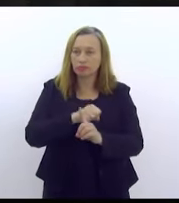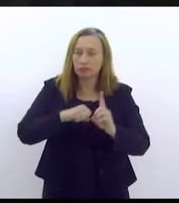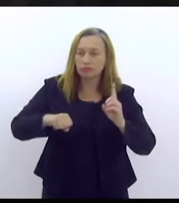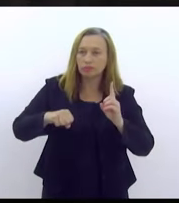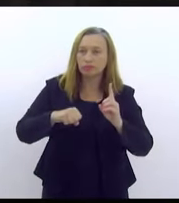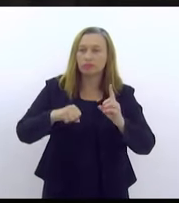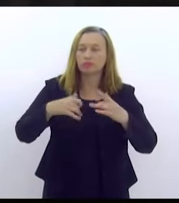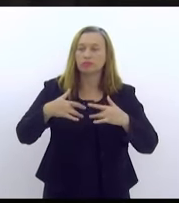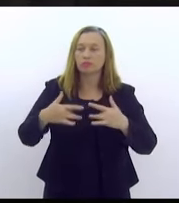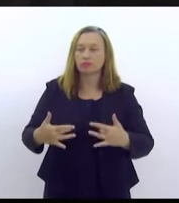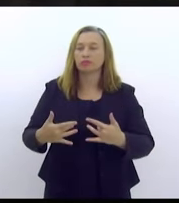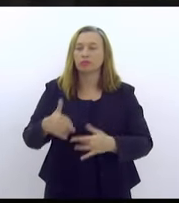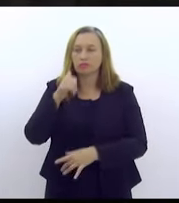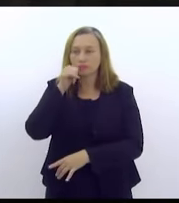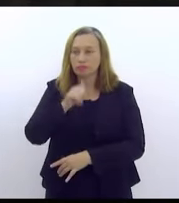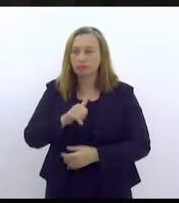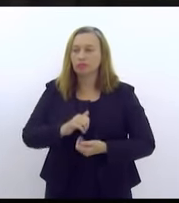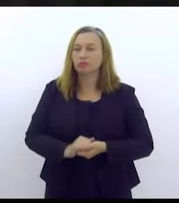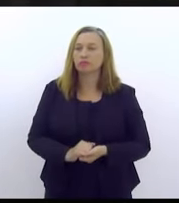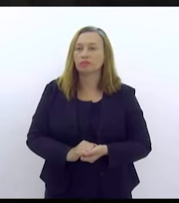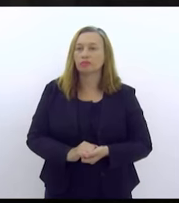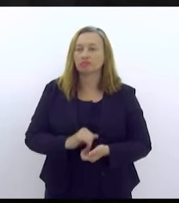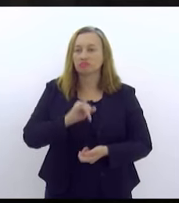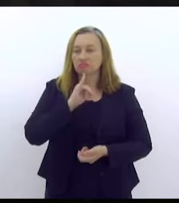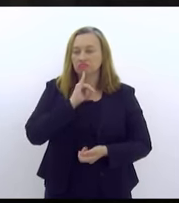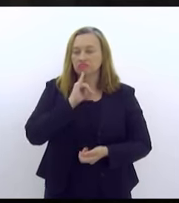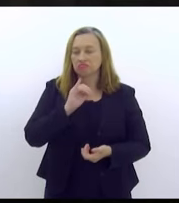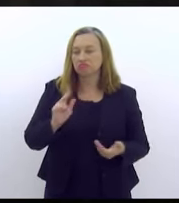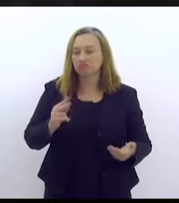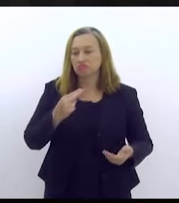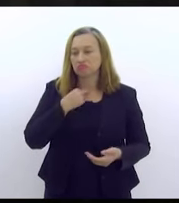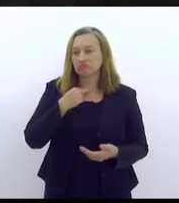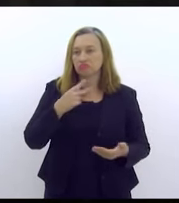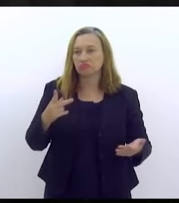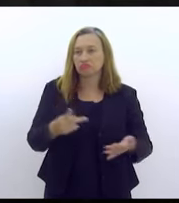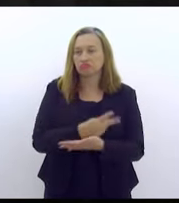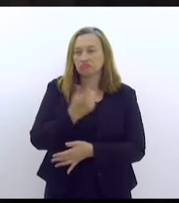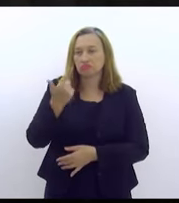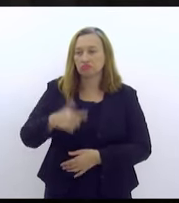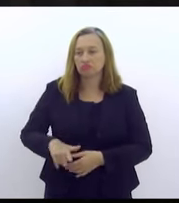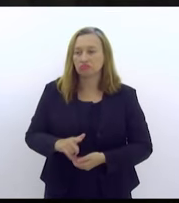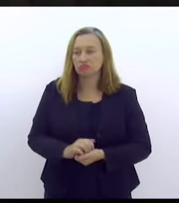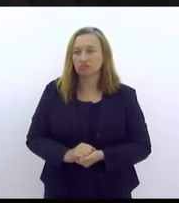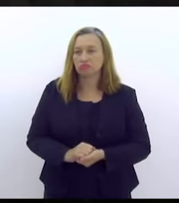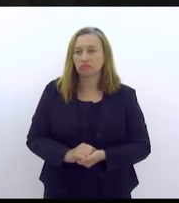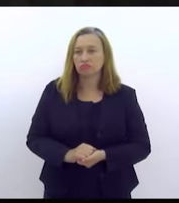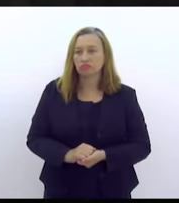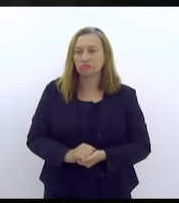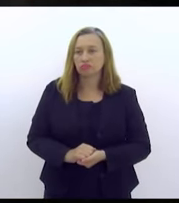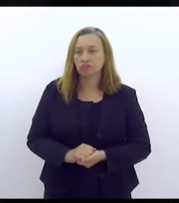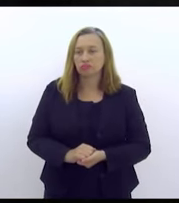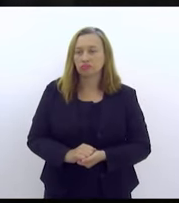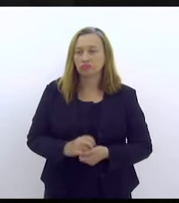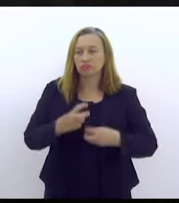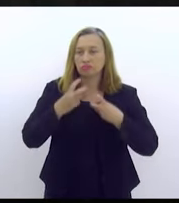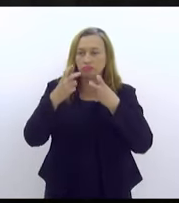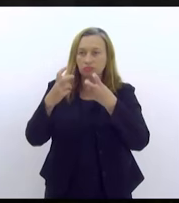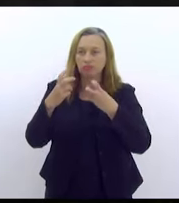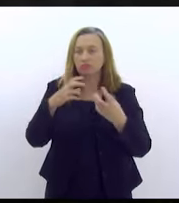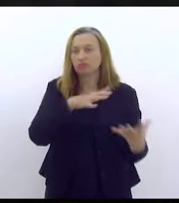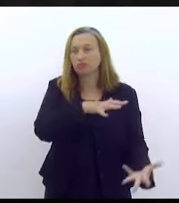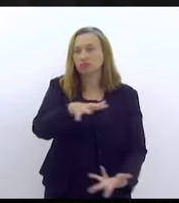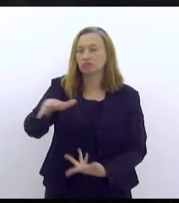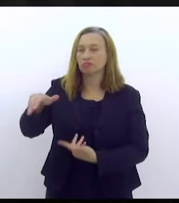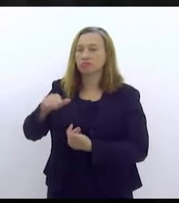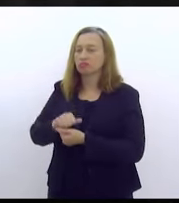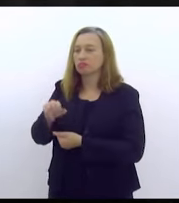mulheres vitimadas. Infelizmente, não pode acontecer novamente. Este deveria ser um grito universal